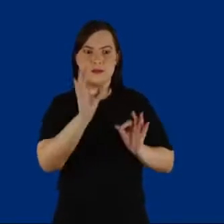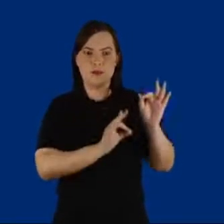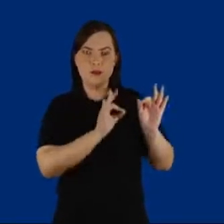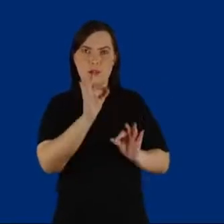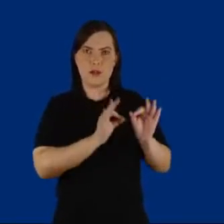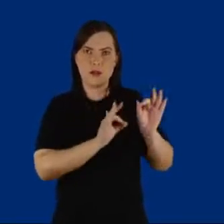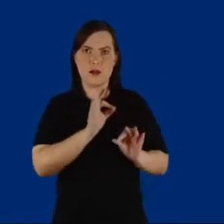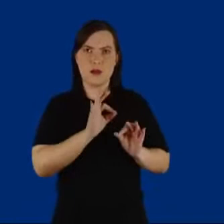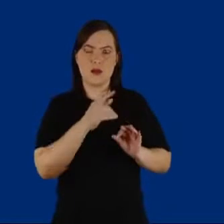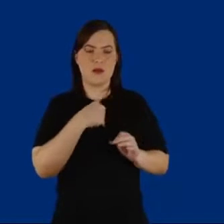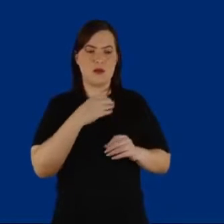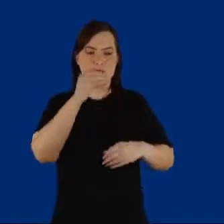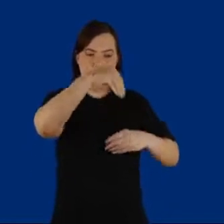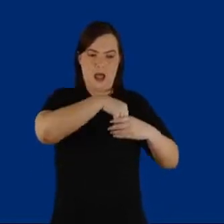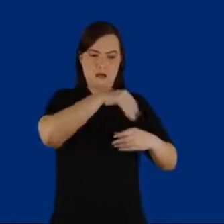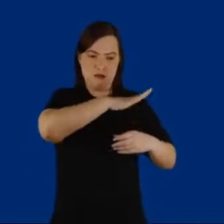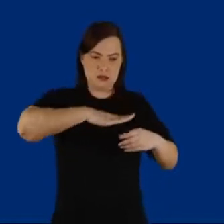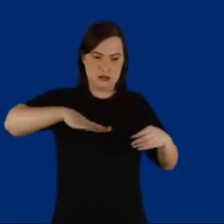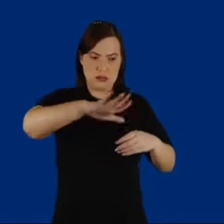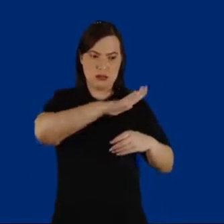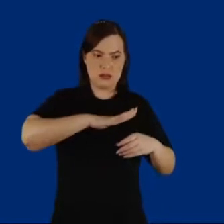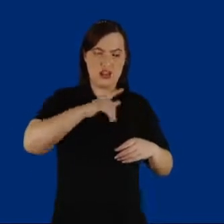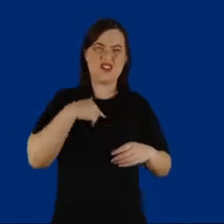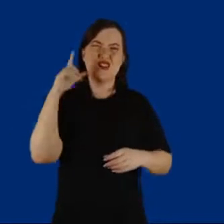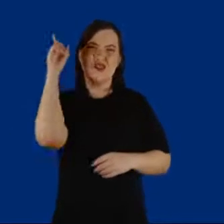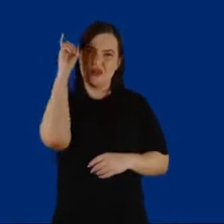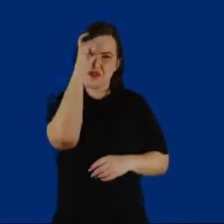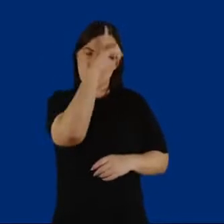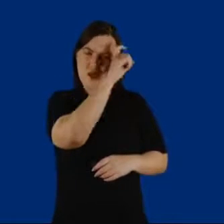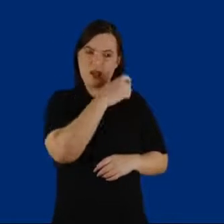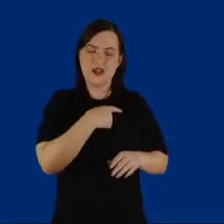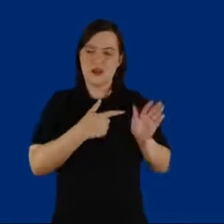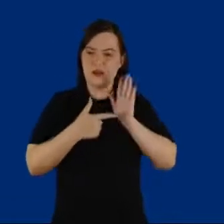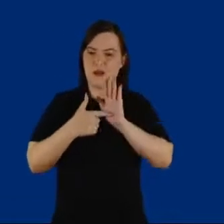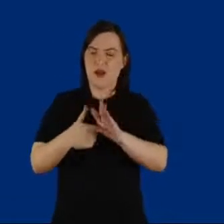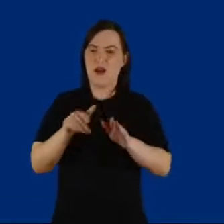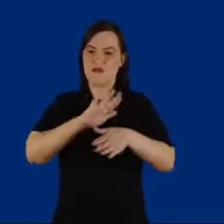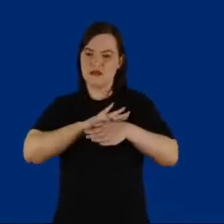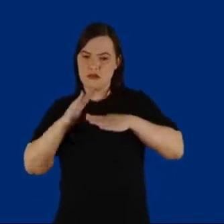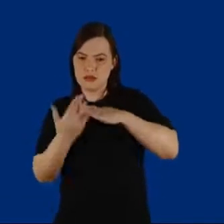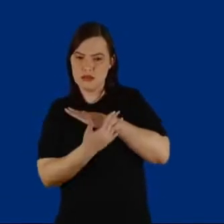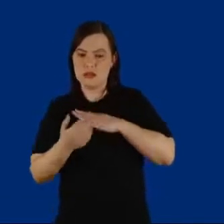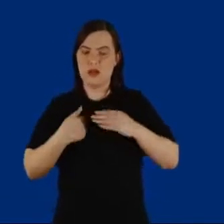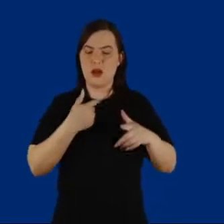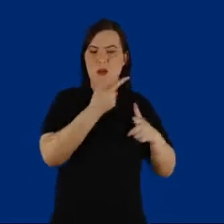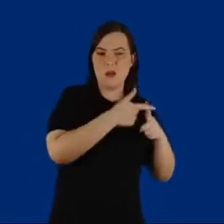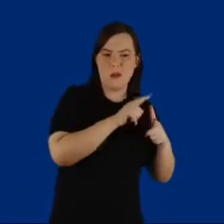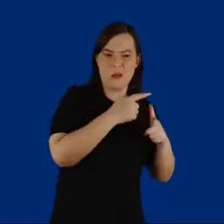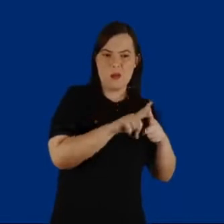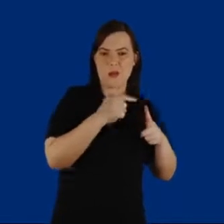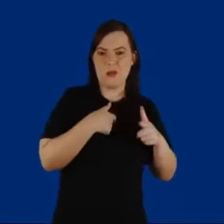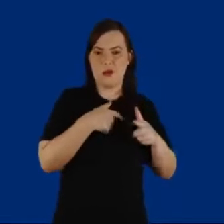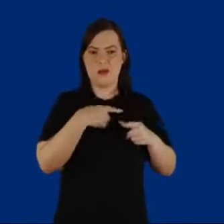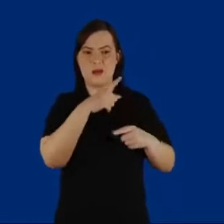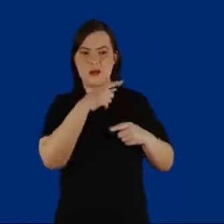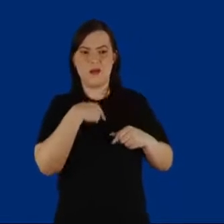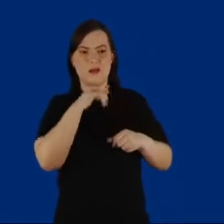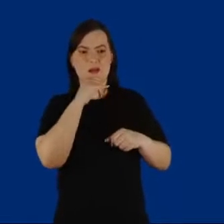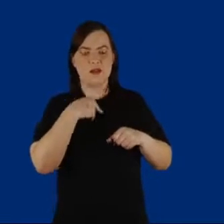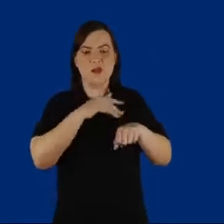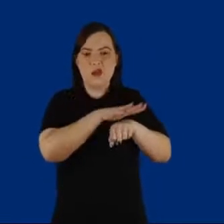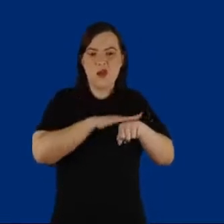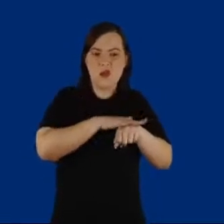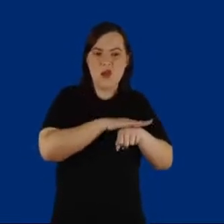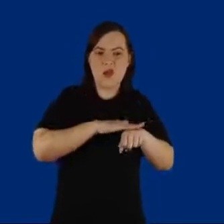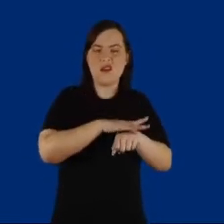projeto dentro de uma situação muito difícil encontrada na Jamaica. O problema que ele discutiu foi